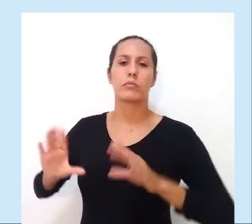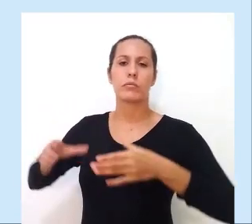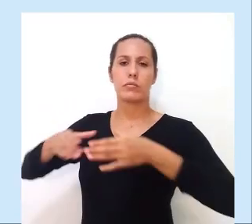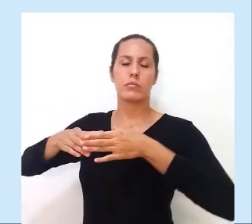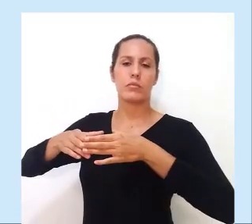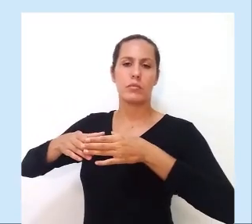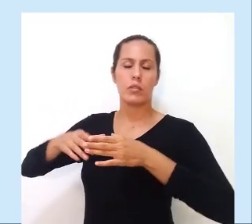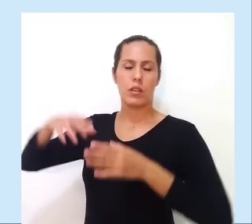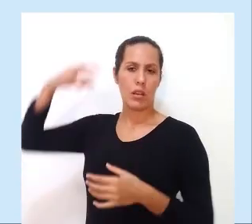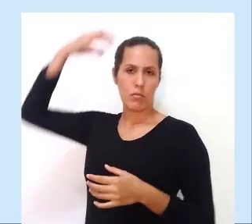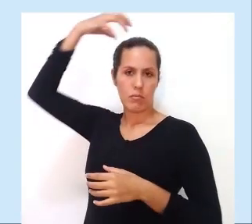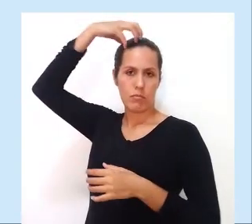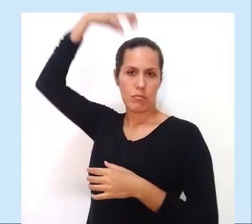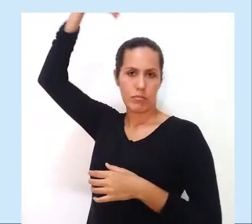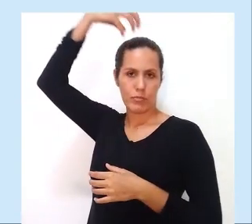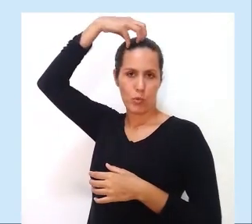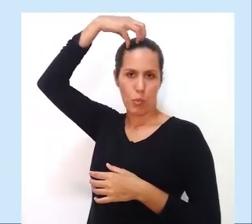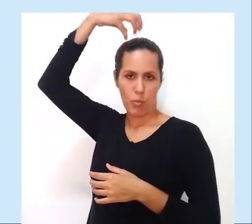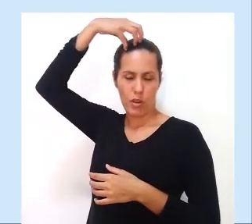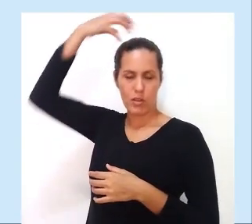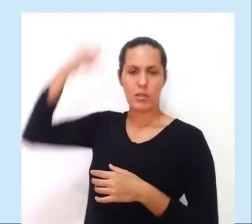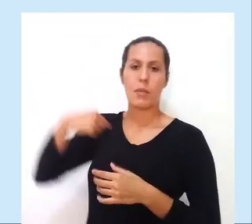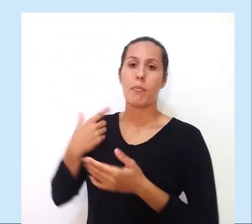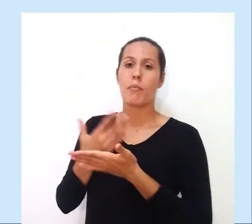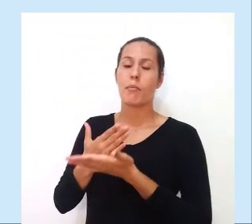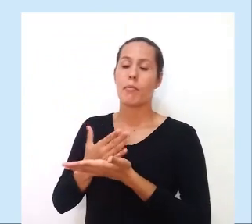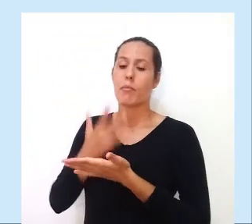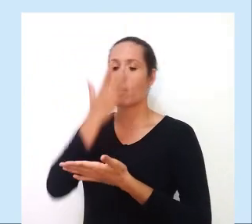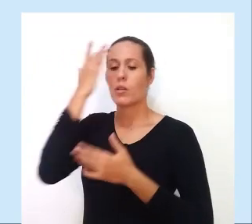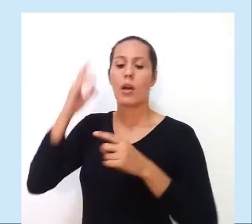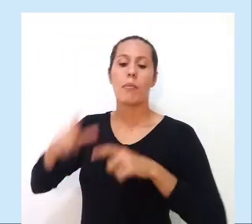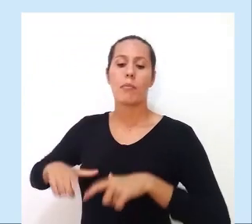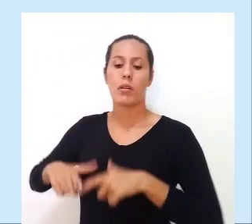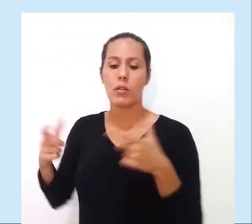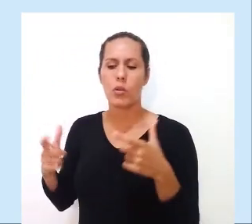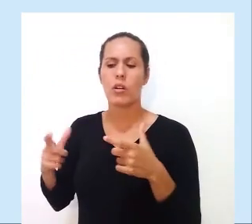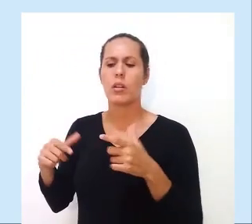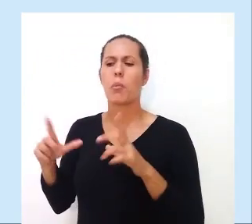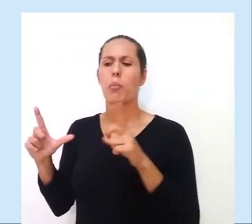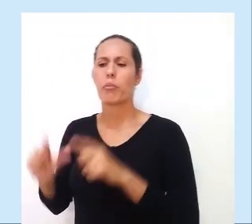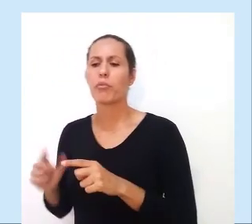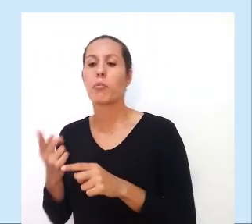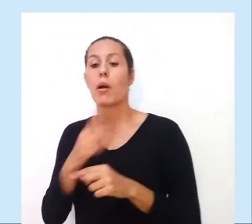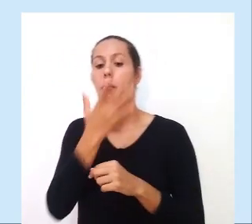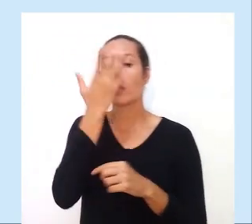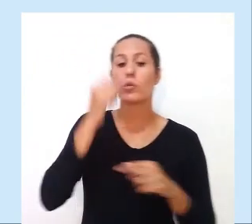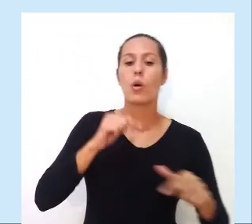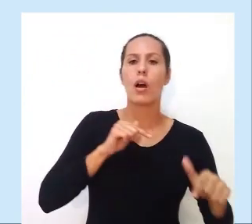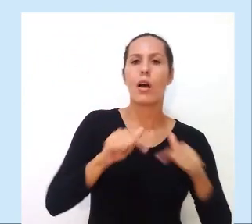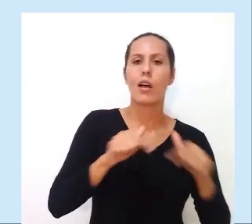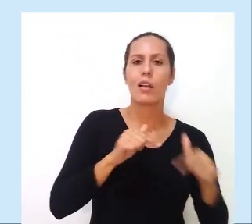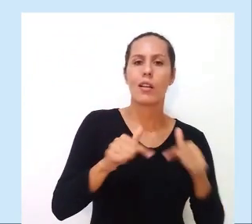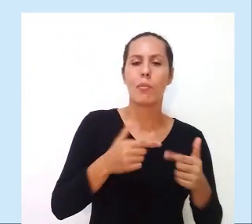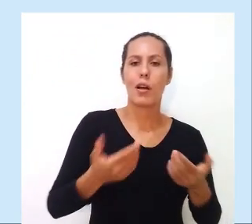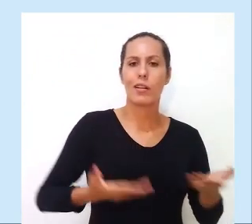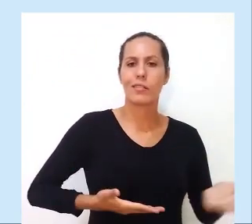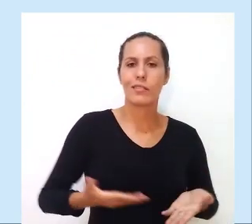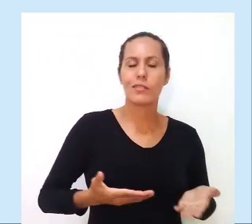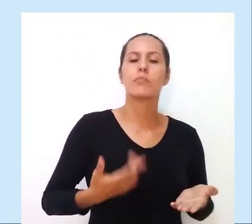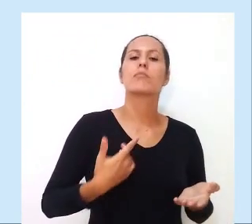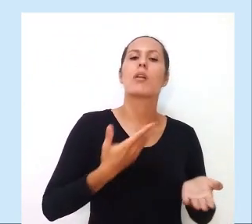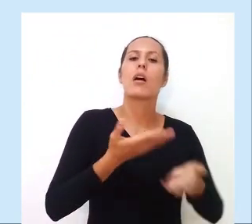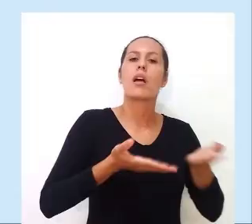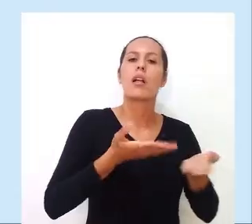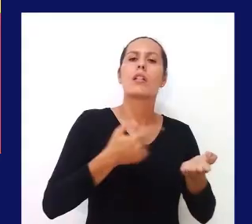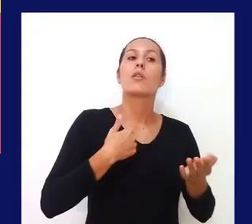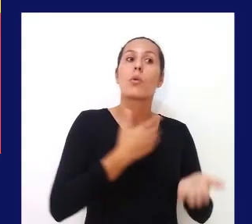nobreza, um empobrecimento, onde quem praticava mais a dança seriam os camponeses, as pessoas que tinham menos